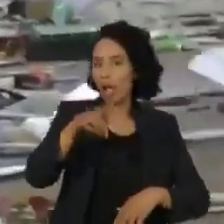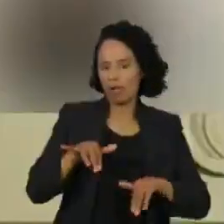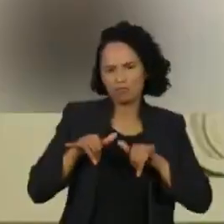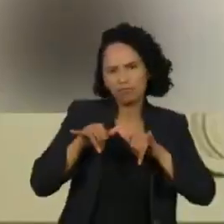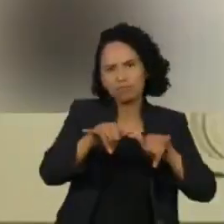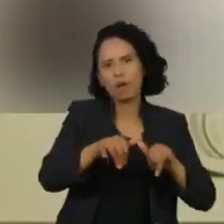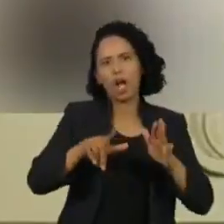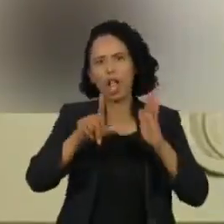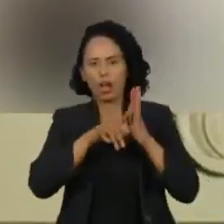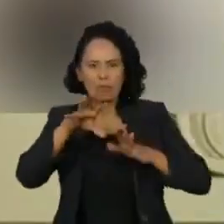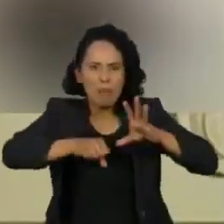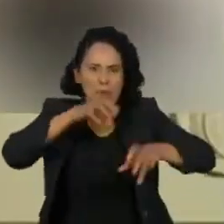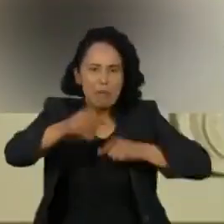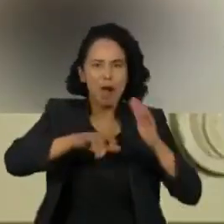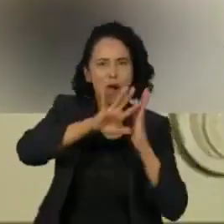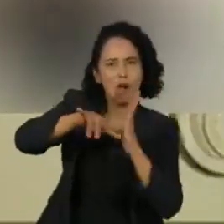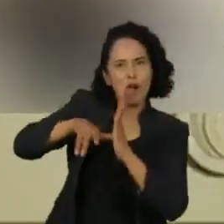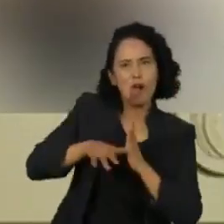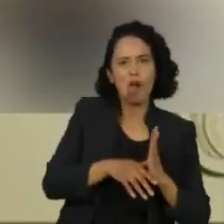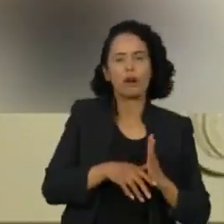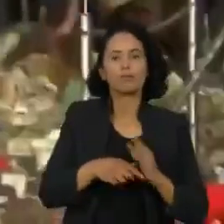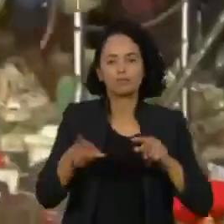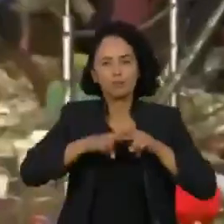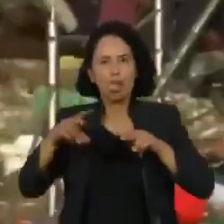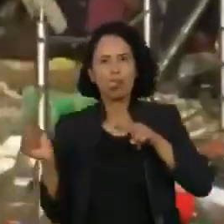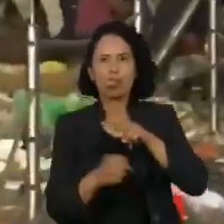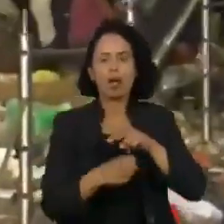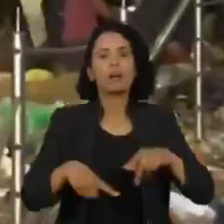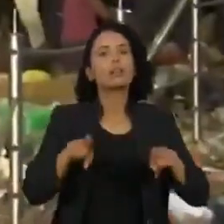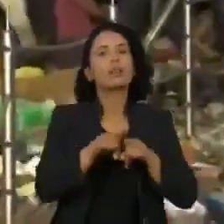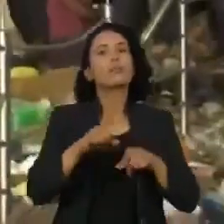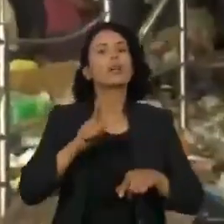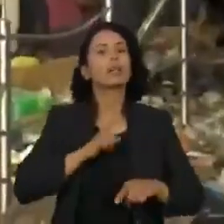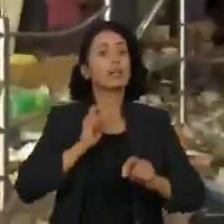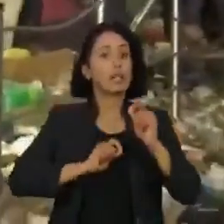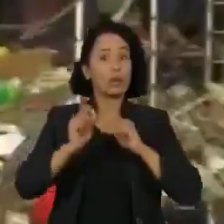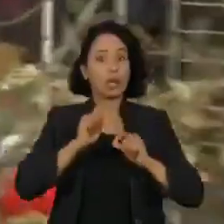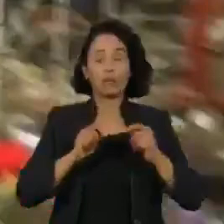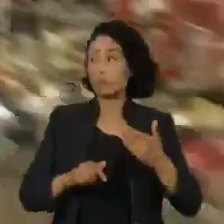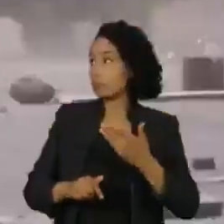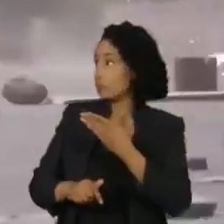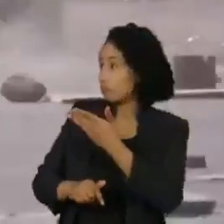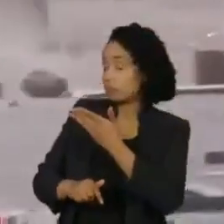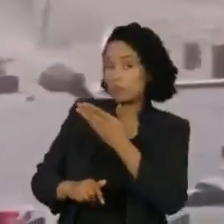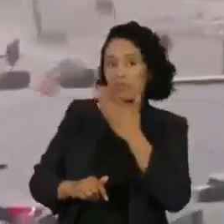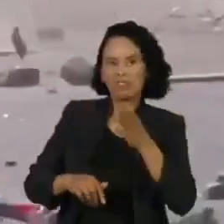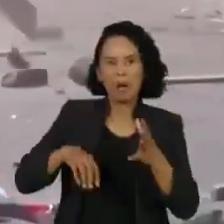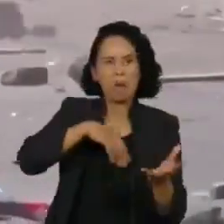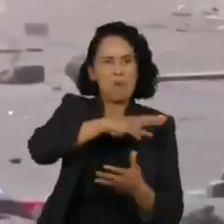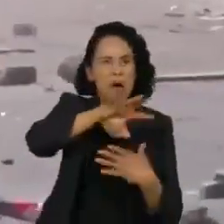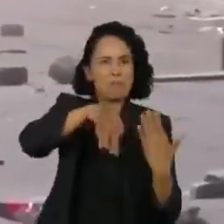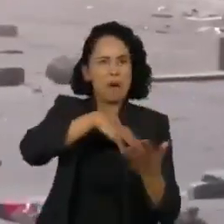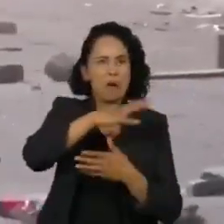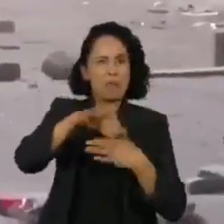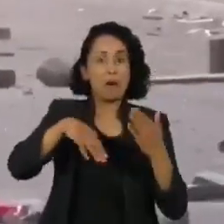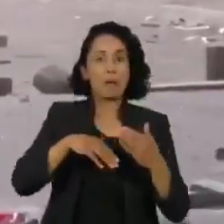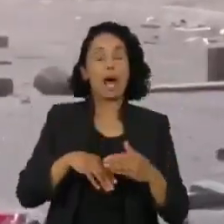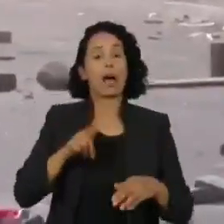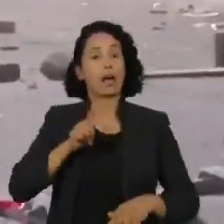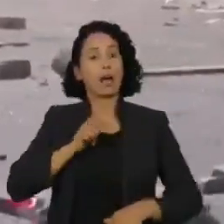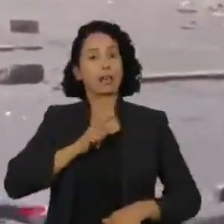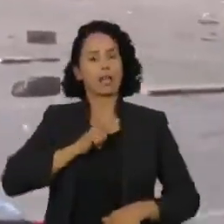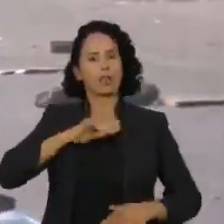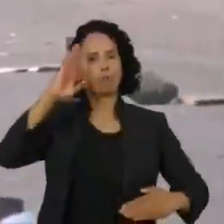lojas. O presidente Cyril Ramaphosa atribuiu os ataques a oportunistas infiltrados e colocou o exército na rua